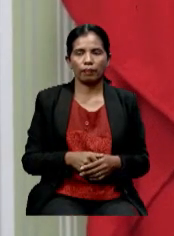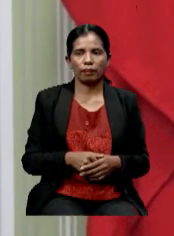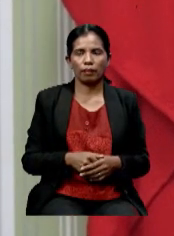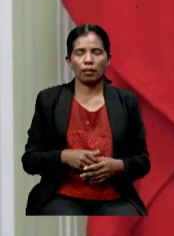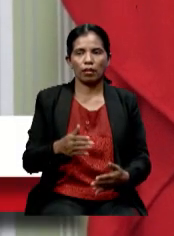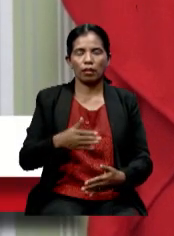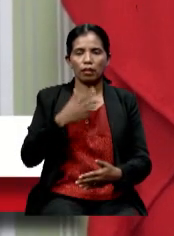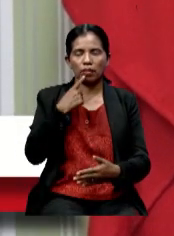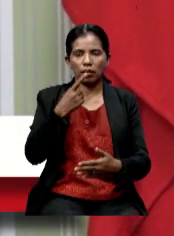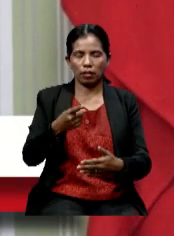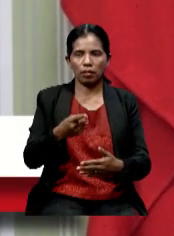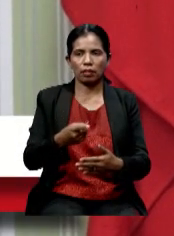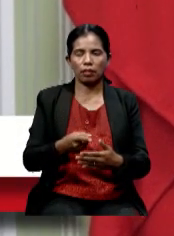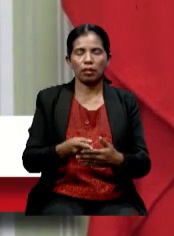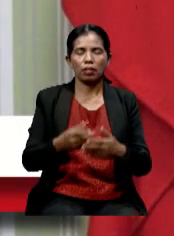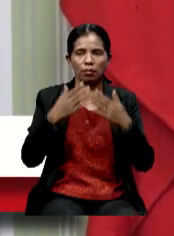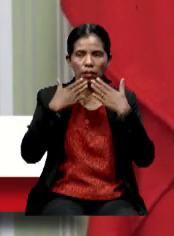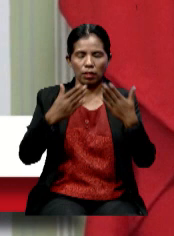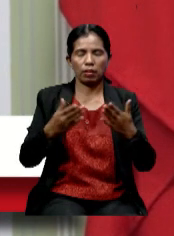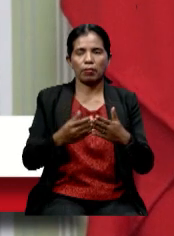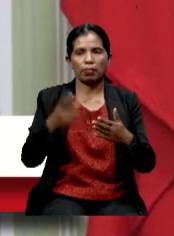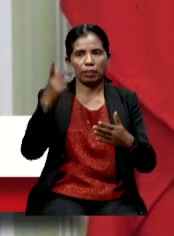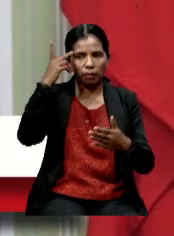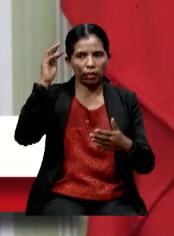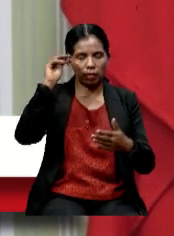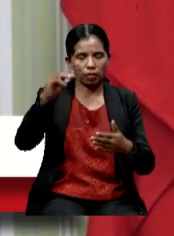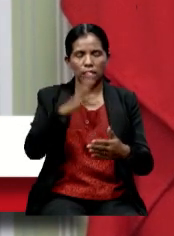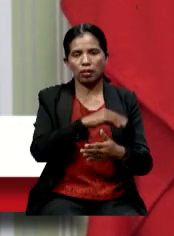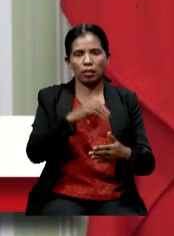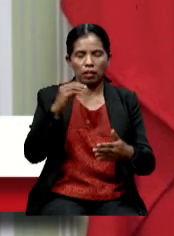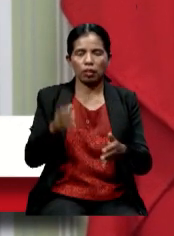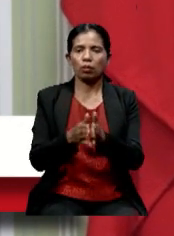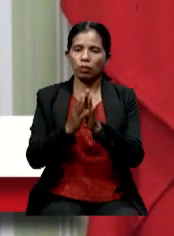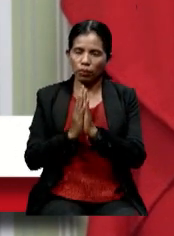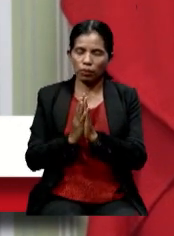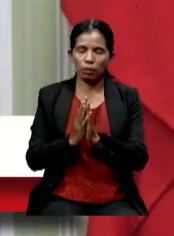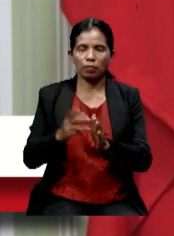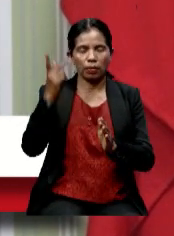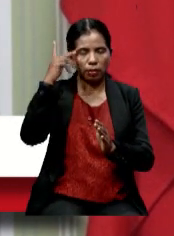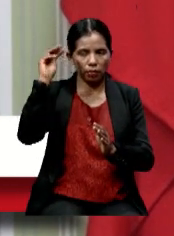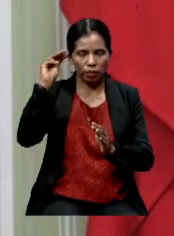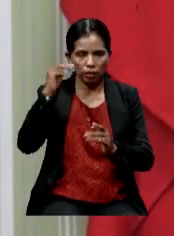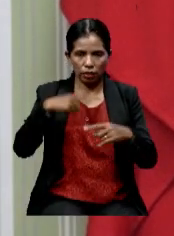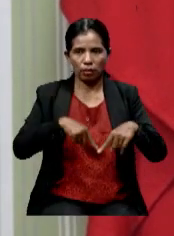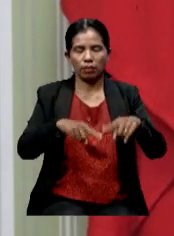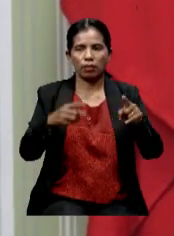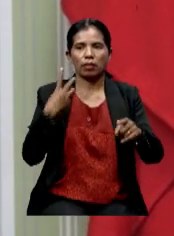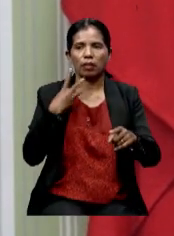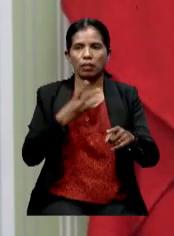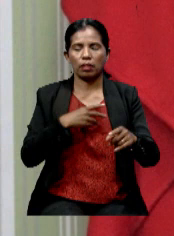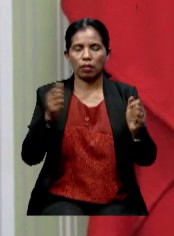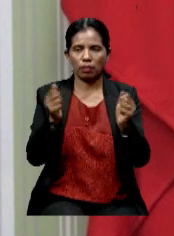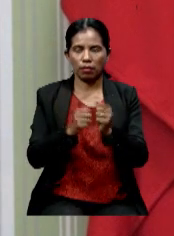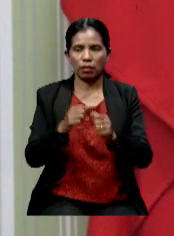pro ministro ini sebenarnya buat despedi tania atleta sira. Ya cada evento desporto regional no internasional